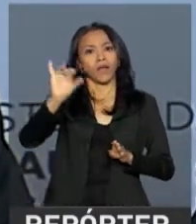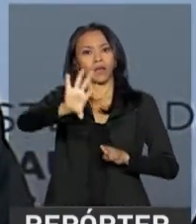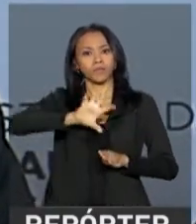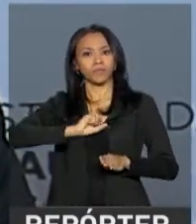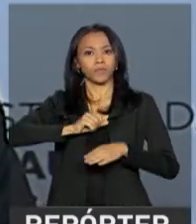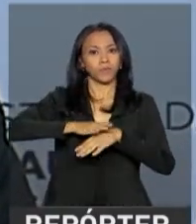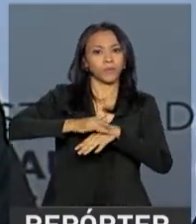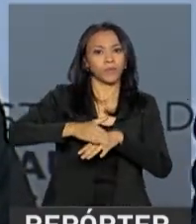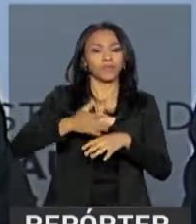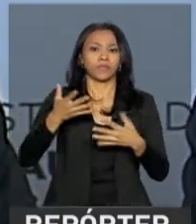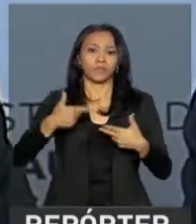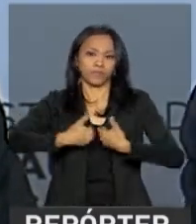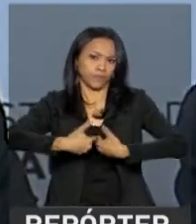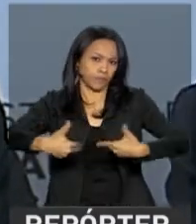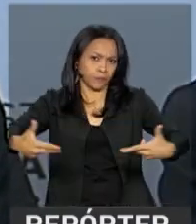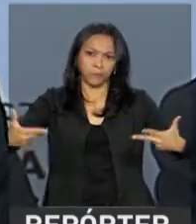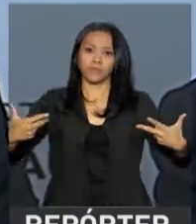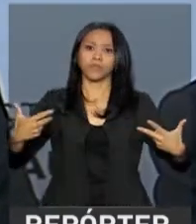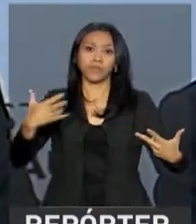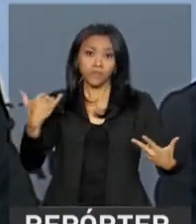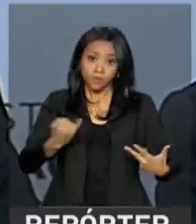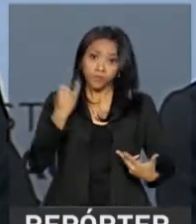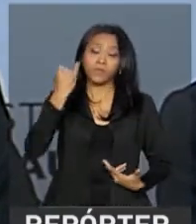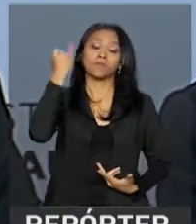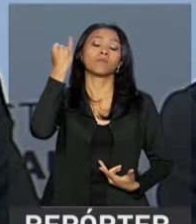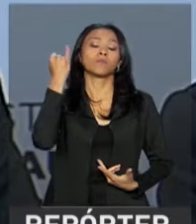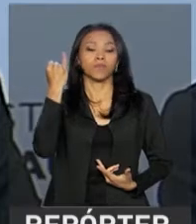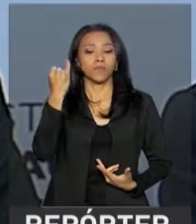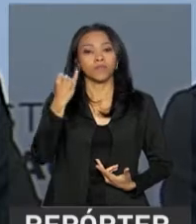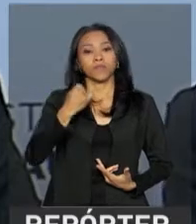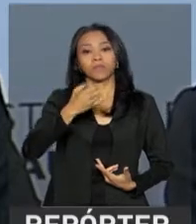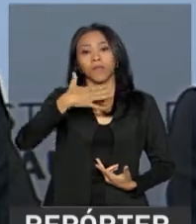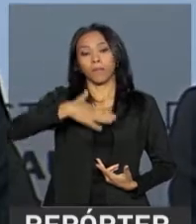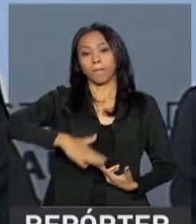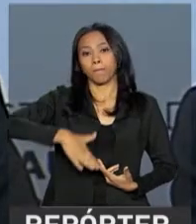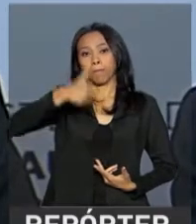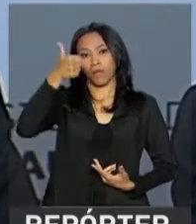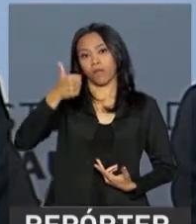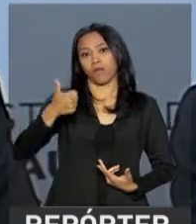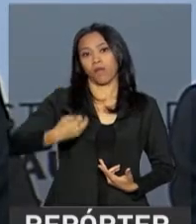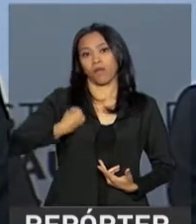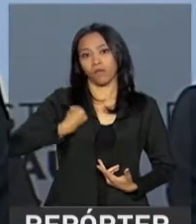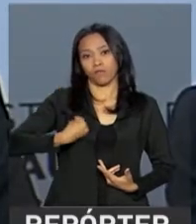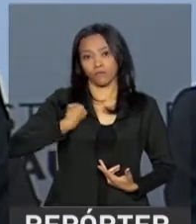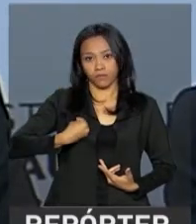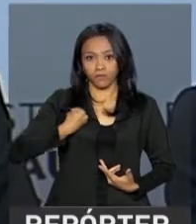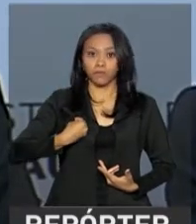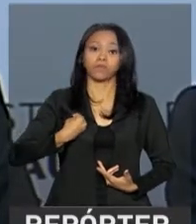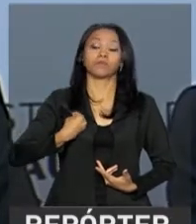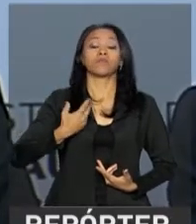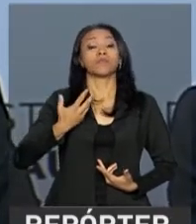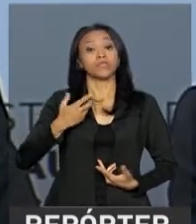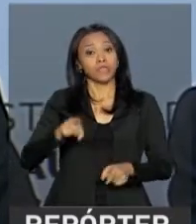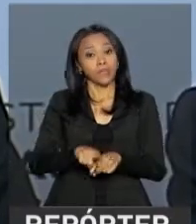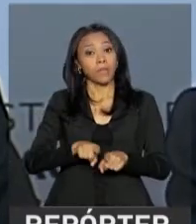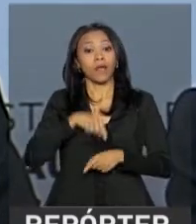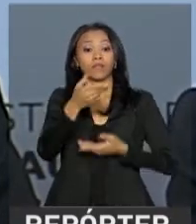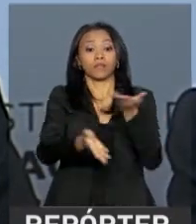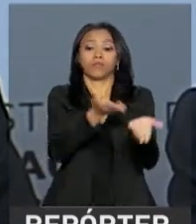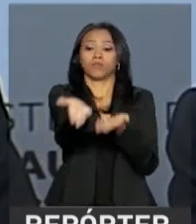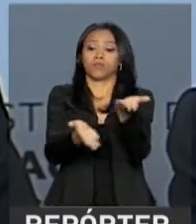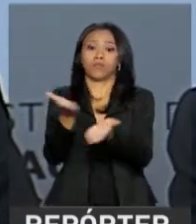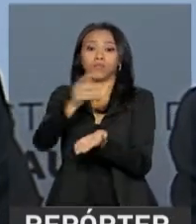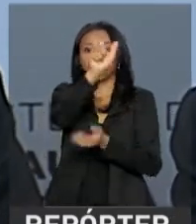sejam úteis para a melhoria da qualidade do do atendimento de todos os